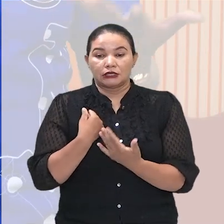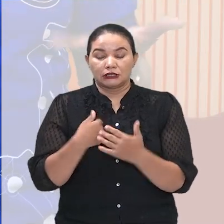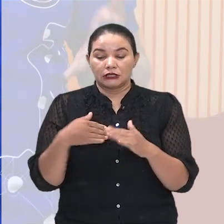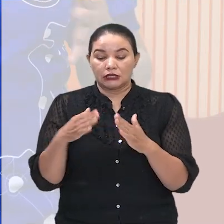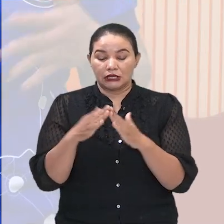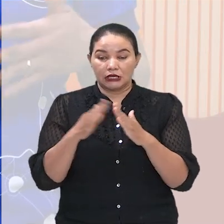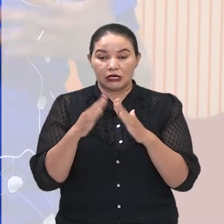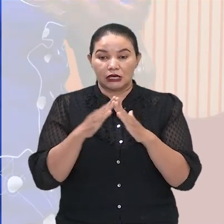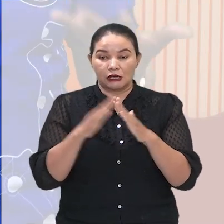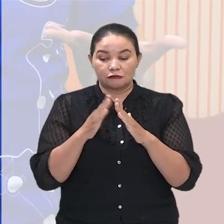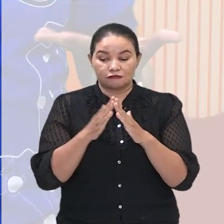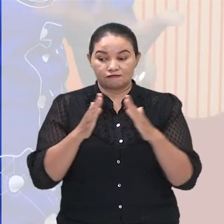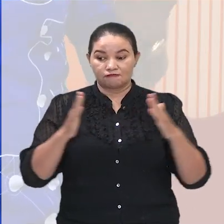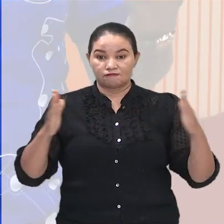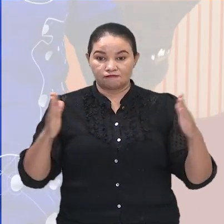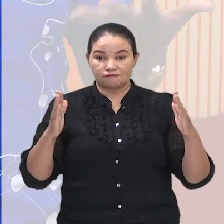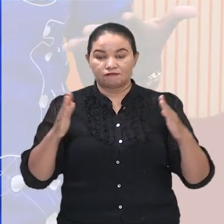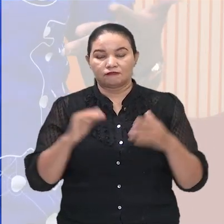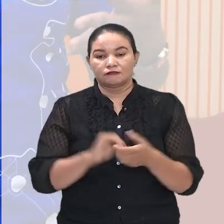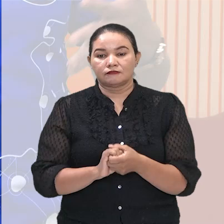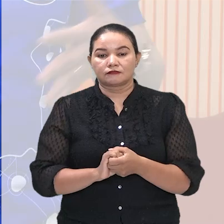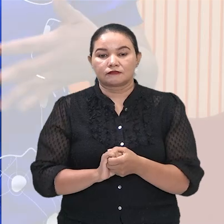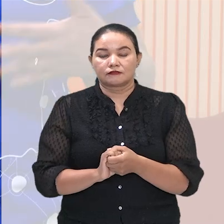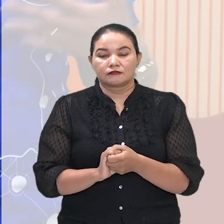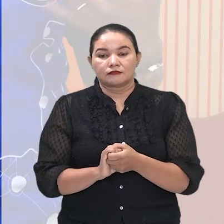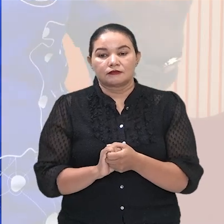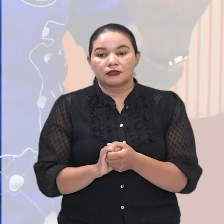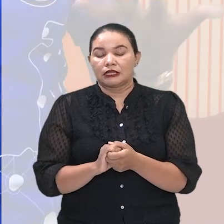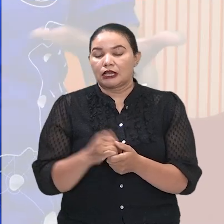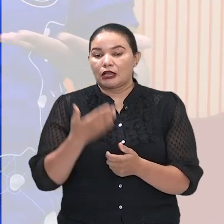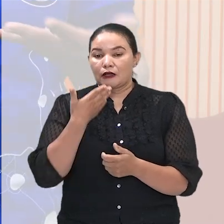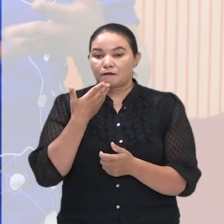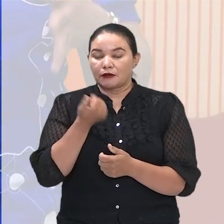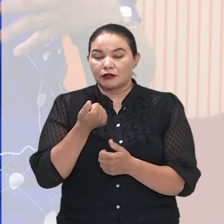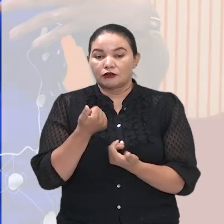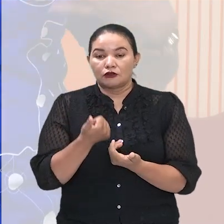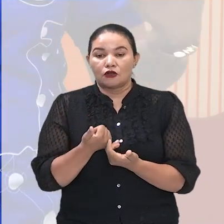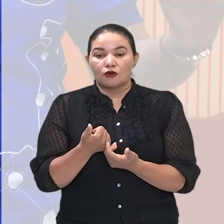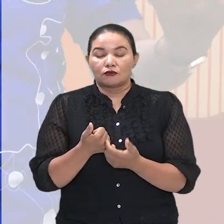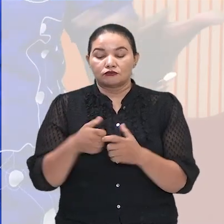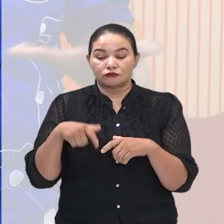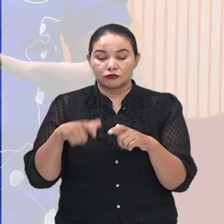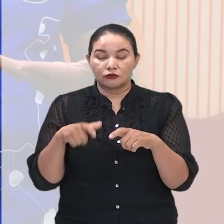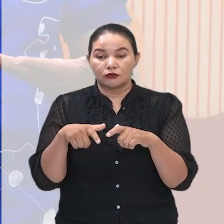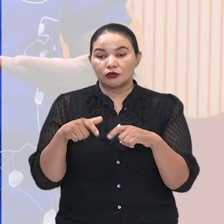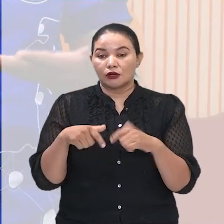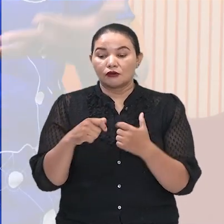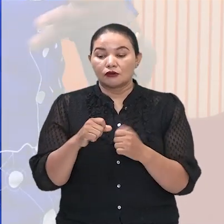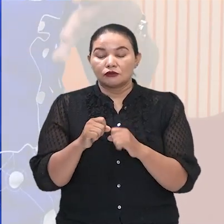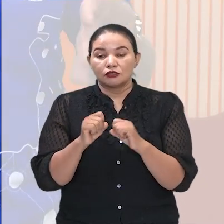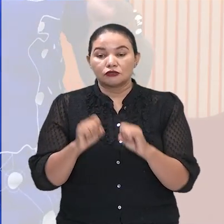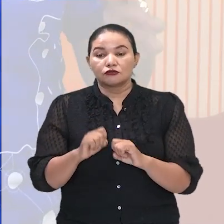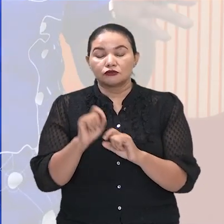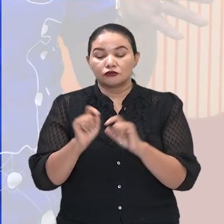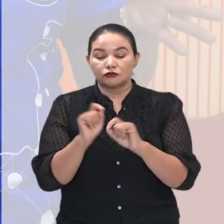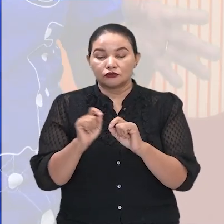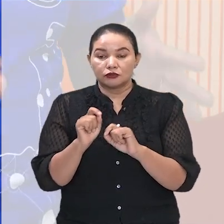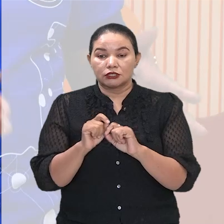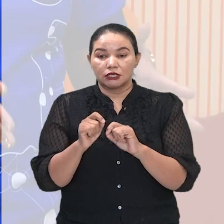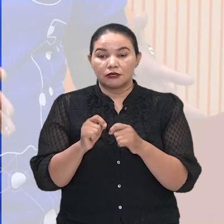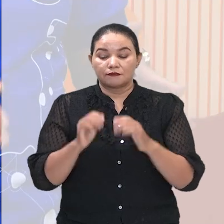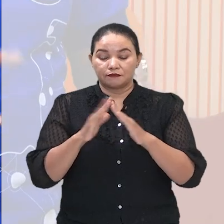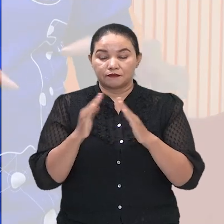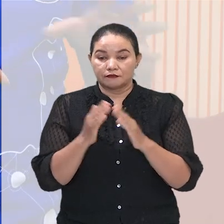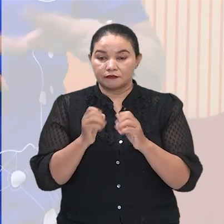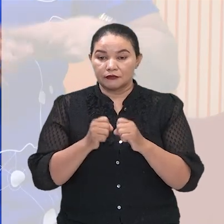casas chamadas casas grandes. Claro que a melhor parte do engenho, né, ali daquela estrutura do engenho, era